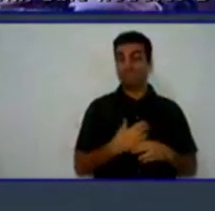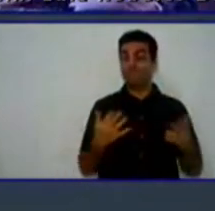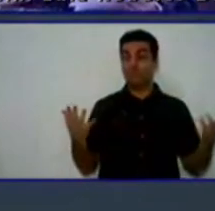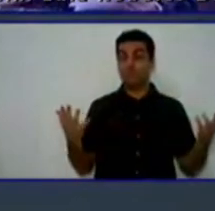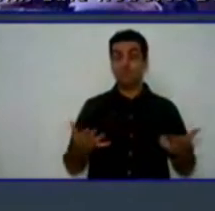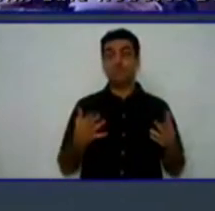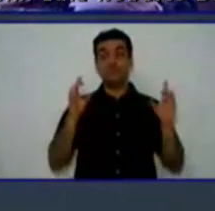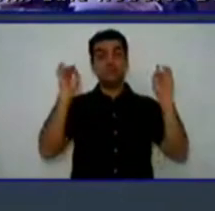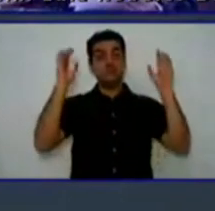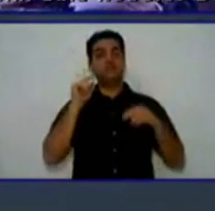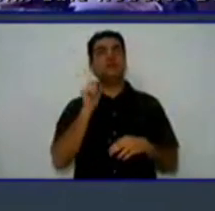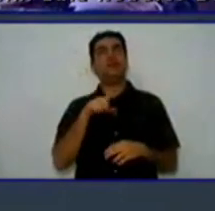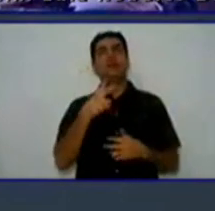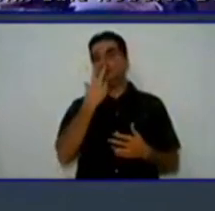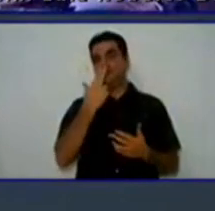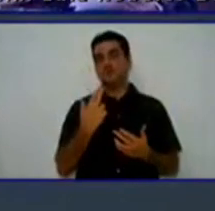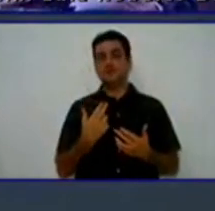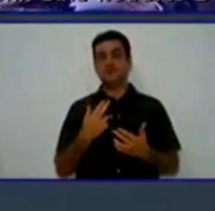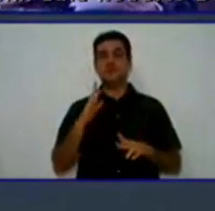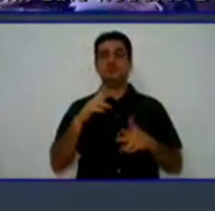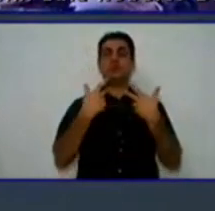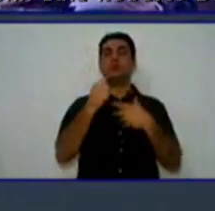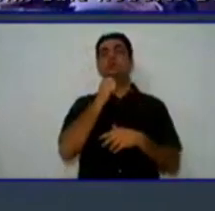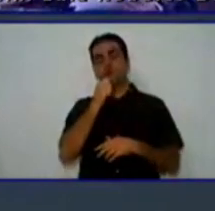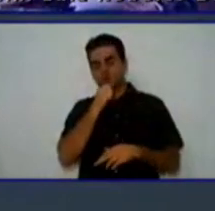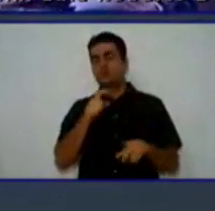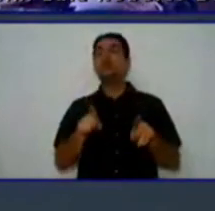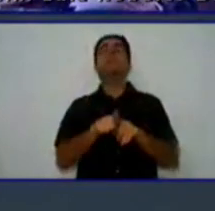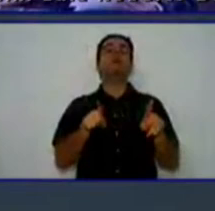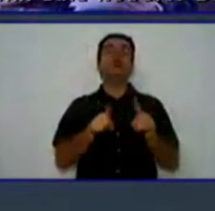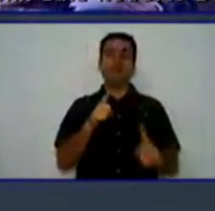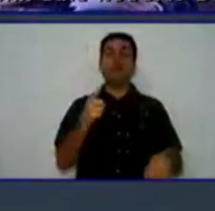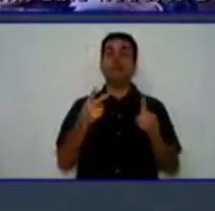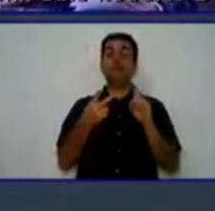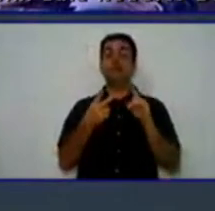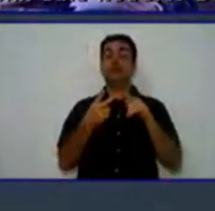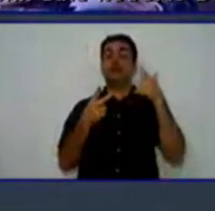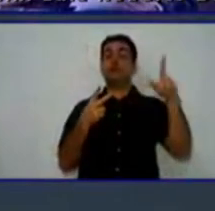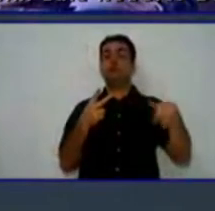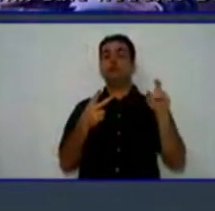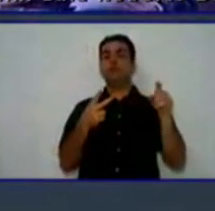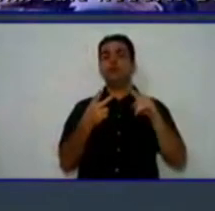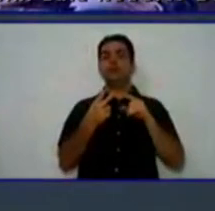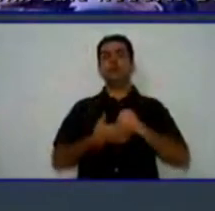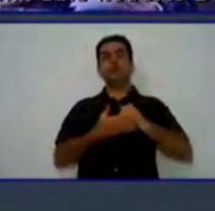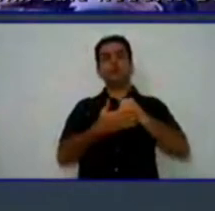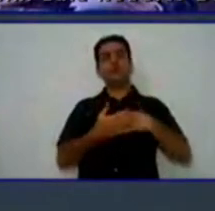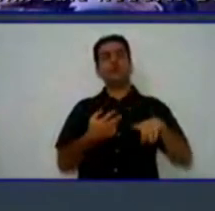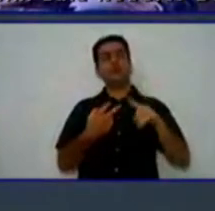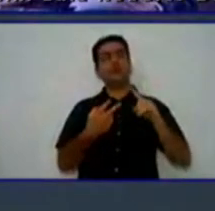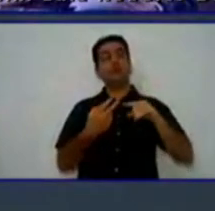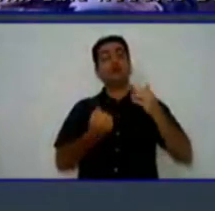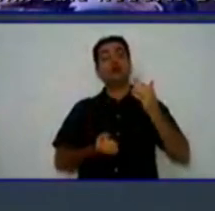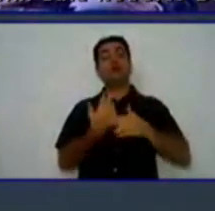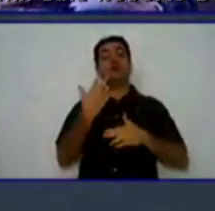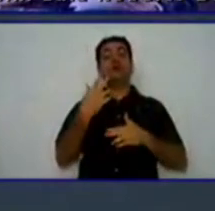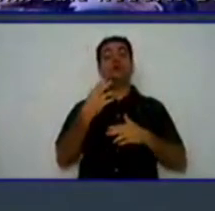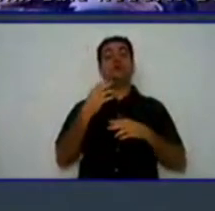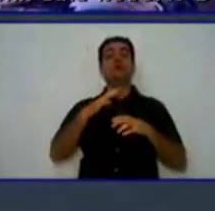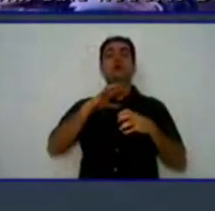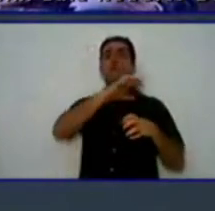especialmente de cunho jornalístico, uma delas, e a outra que participou, a Sistema de Logística, para a criação dos